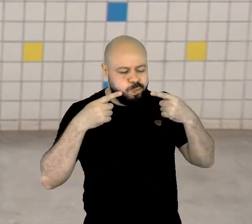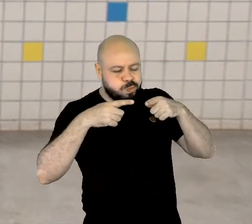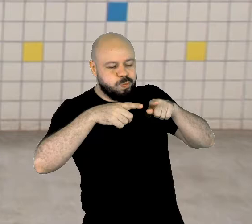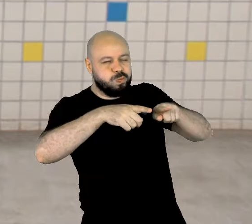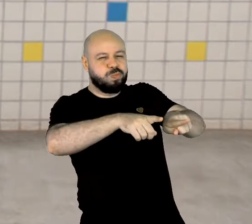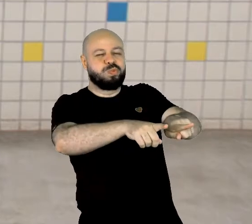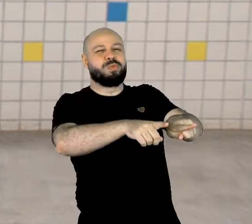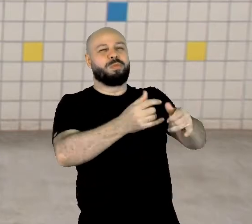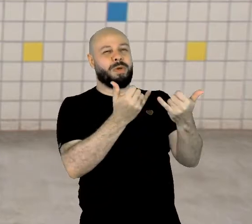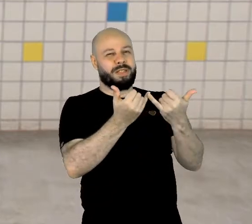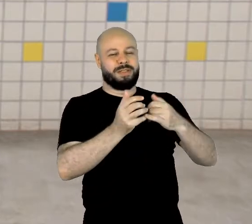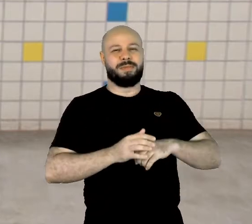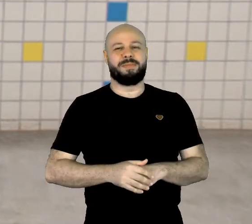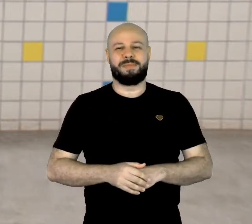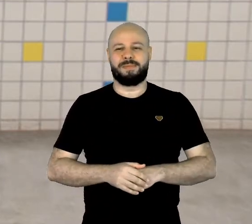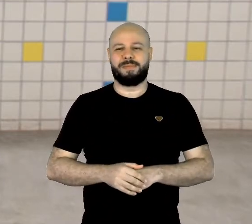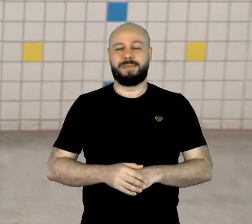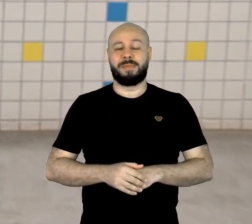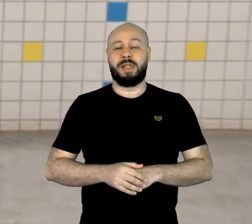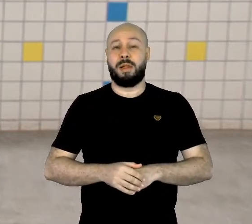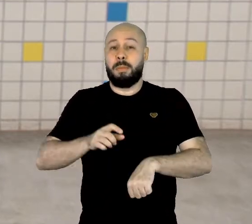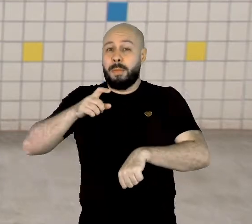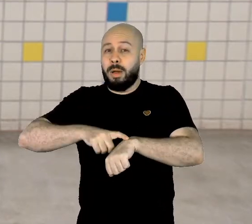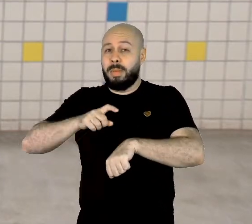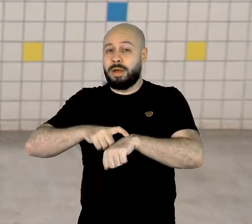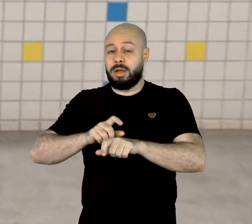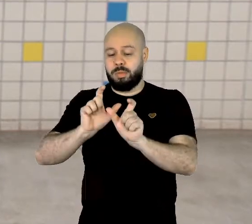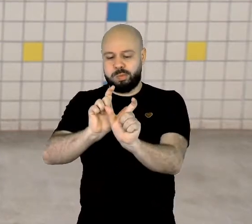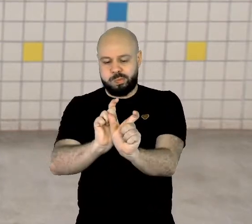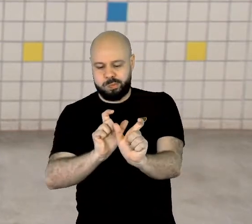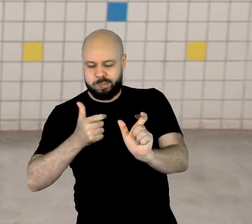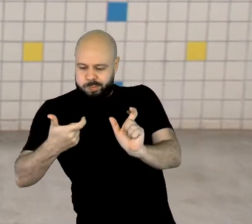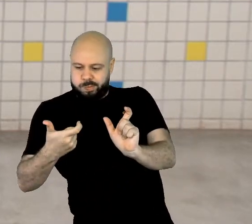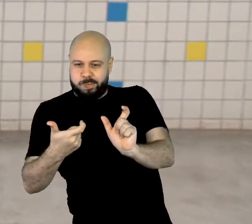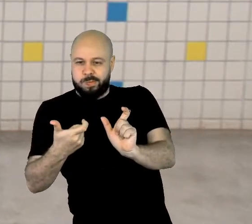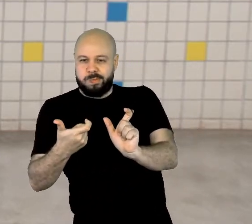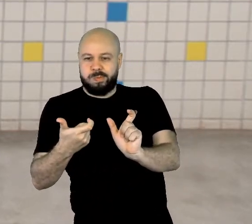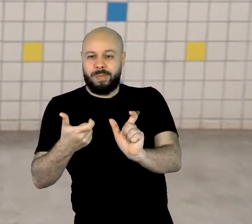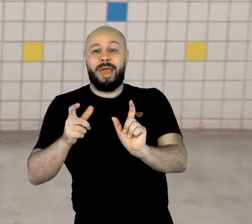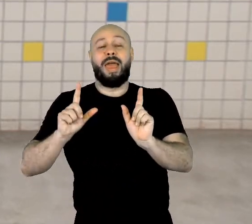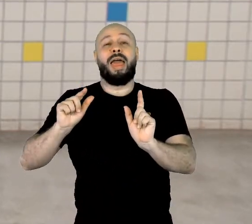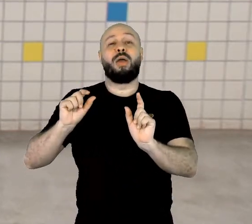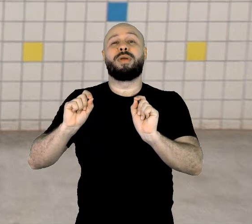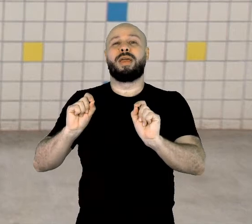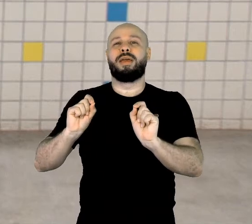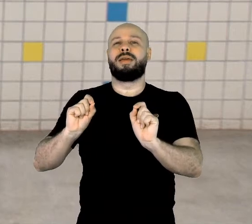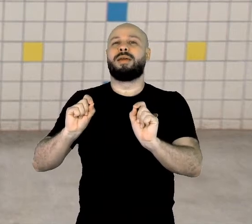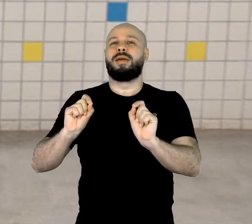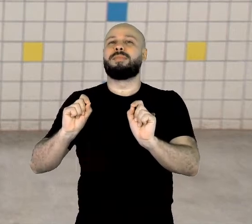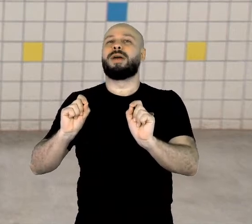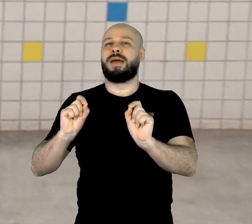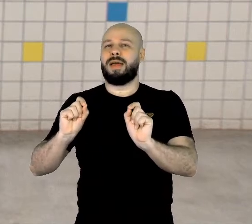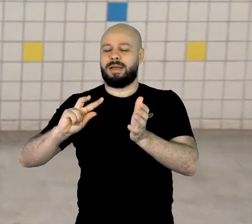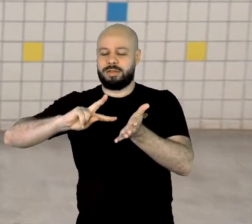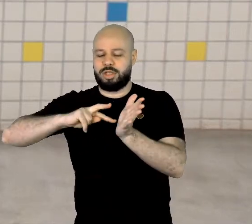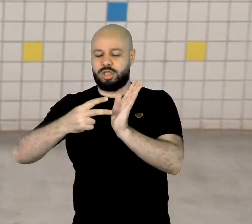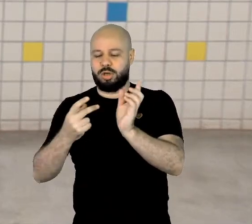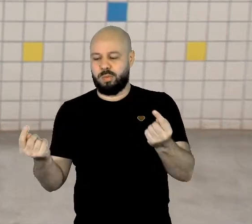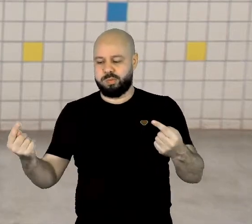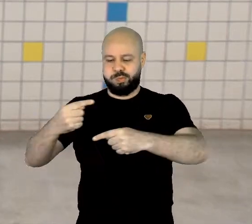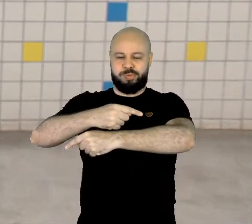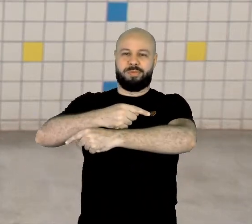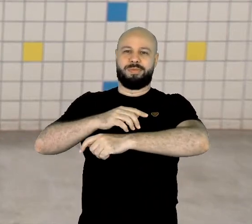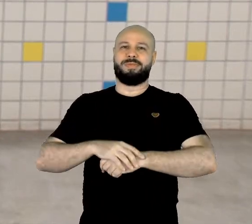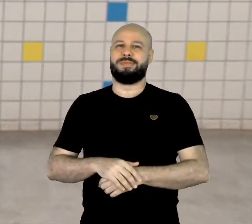sentido semelhante. Quando nós falamos de antônimos, já é sentido contrário. Molezinha,